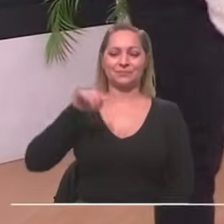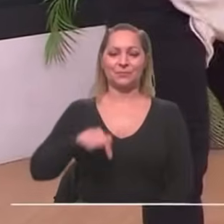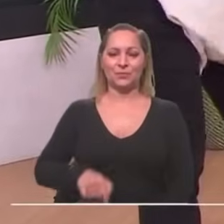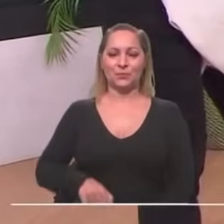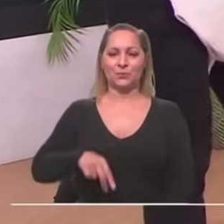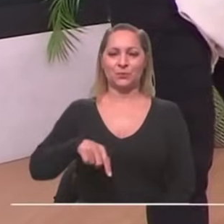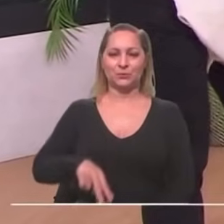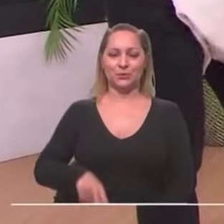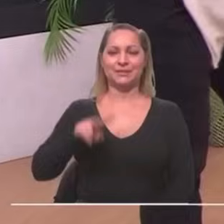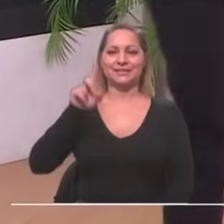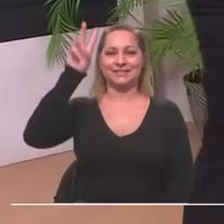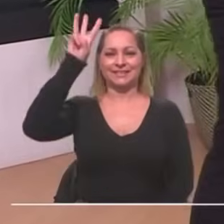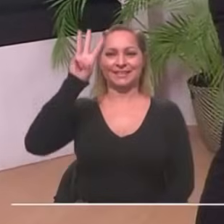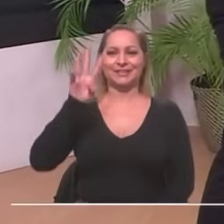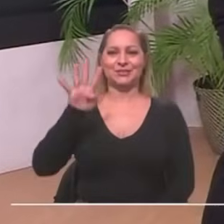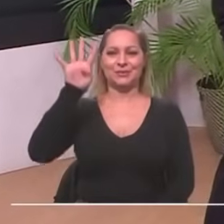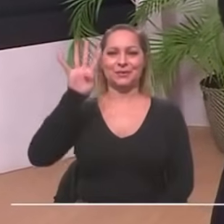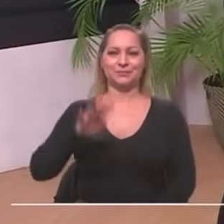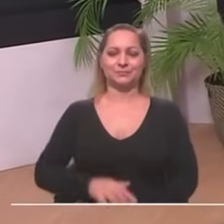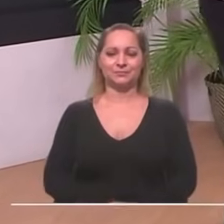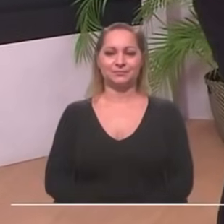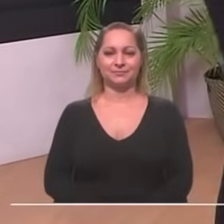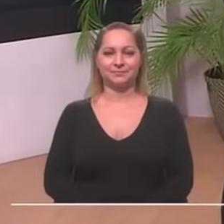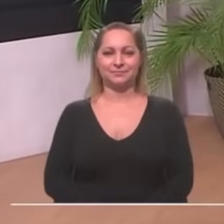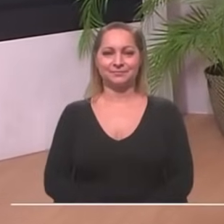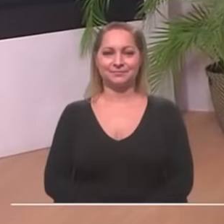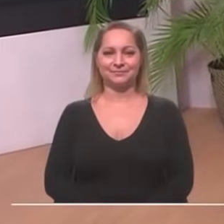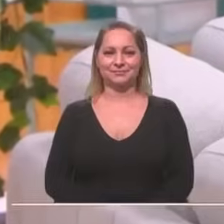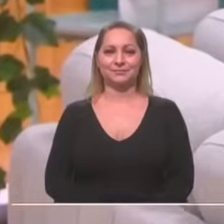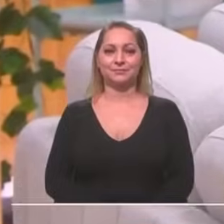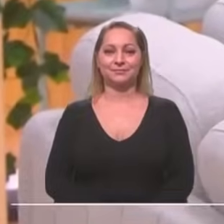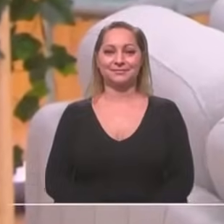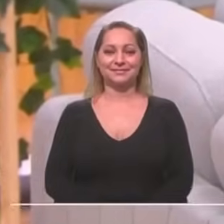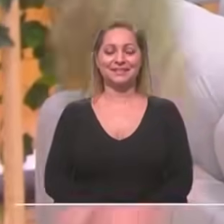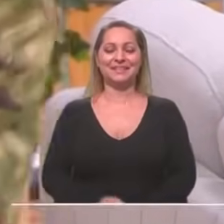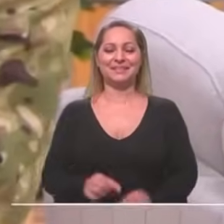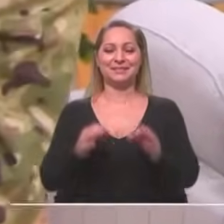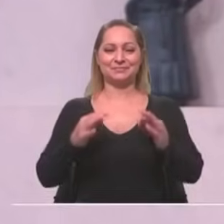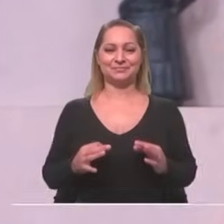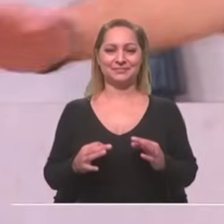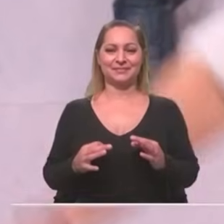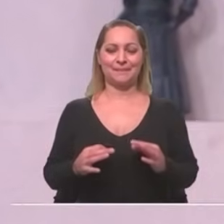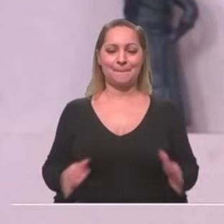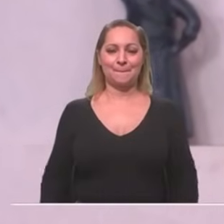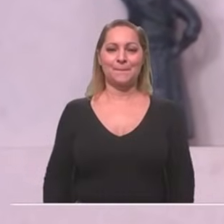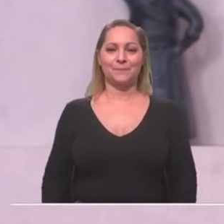1, 2, 3, 3! 1, 2, sensou! Ah, é pensar que está. Em posição, novamente para